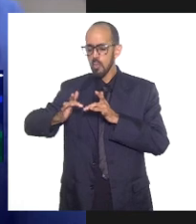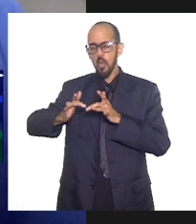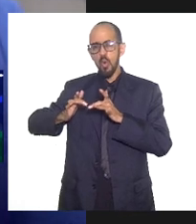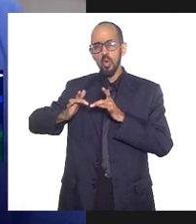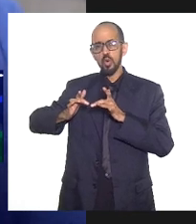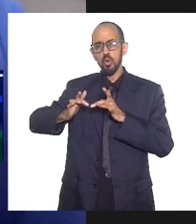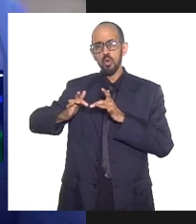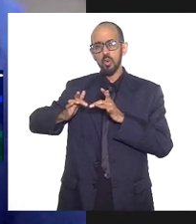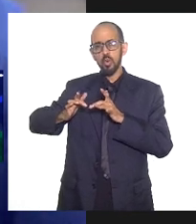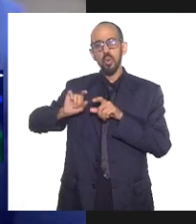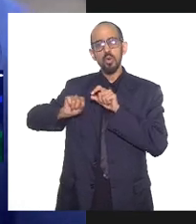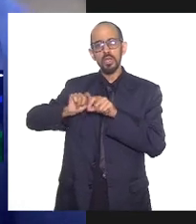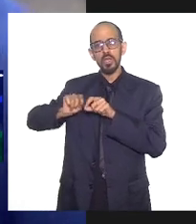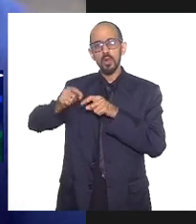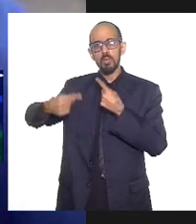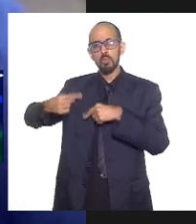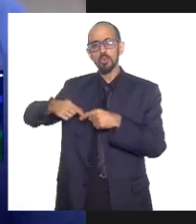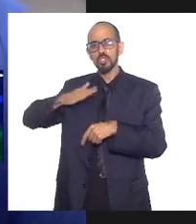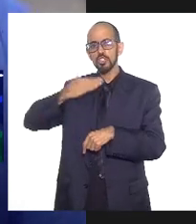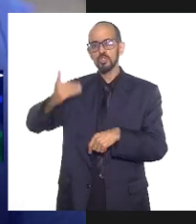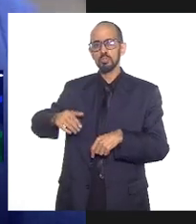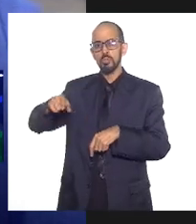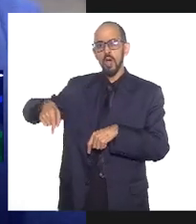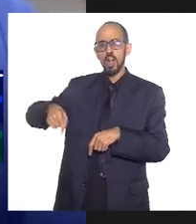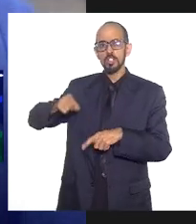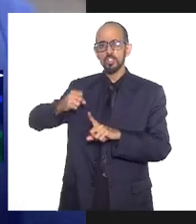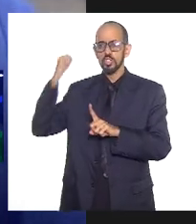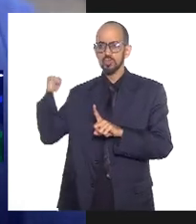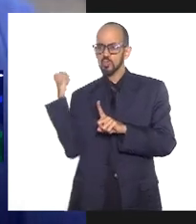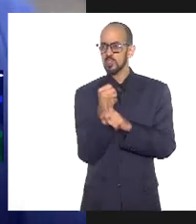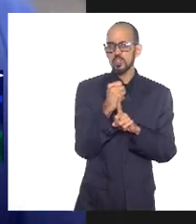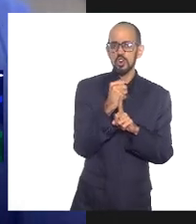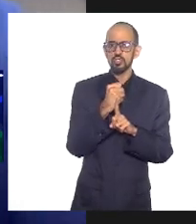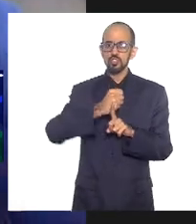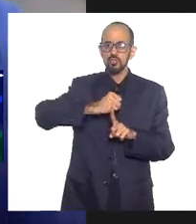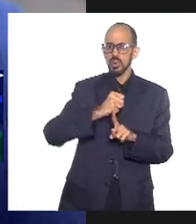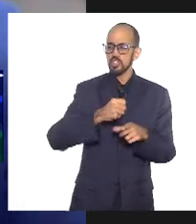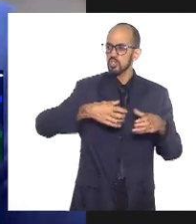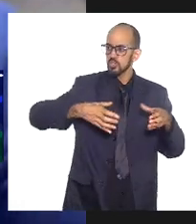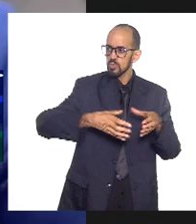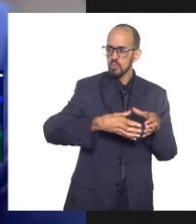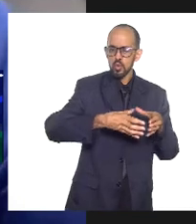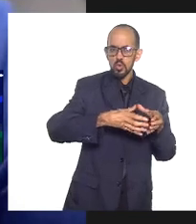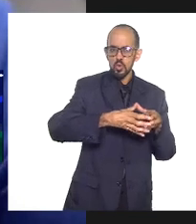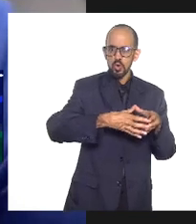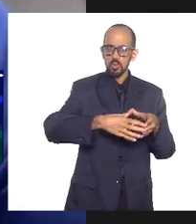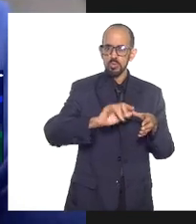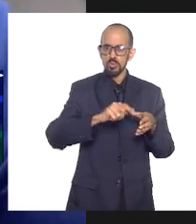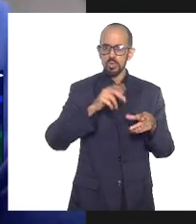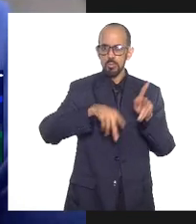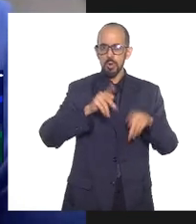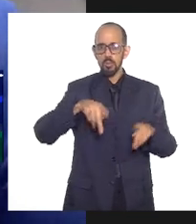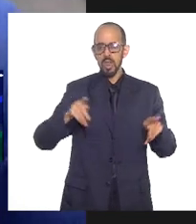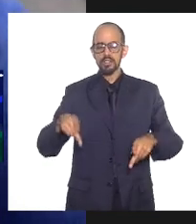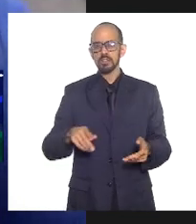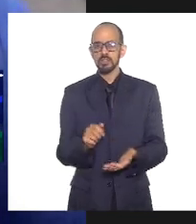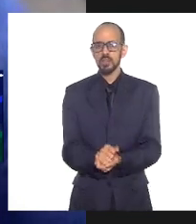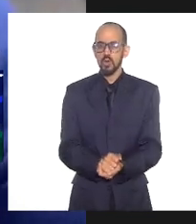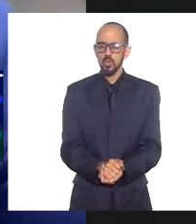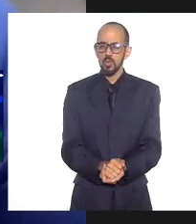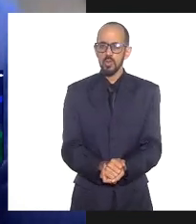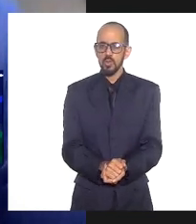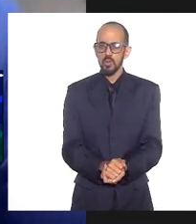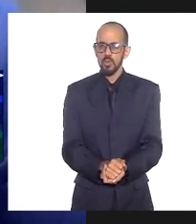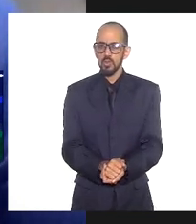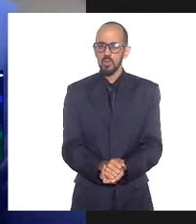lógica genocida de dizimação de uma parcela significativa da população. A gente